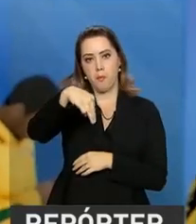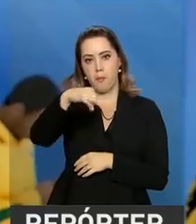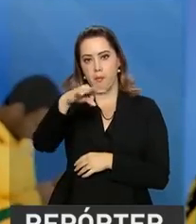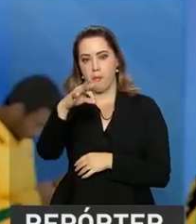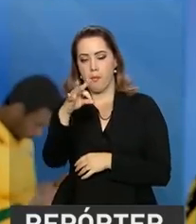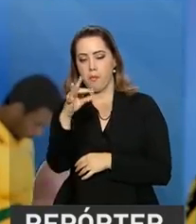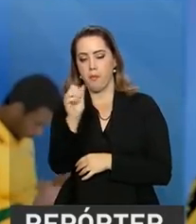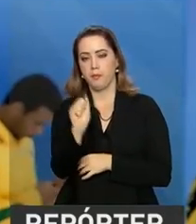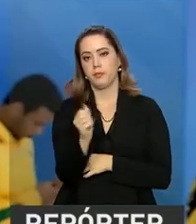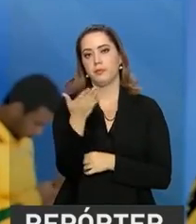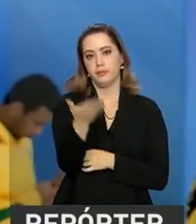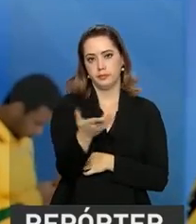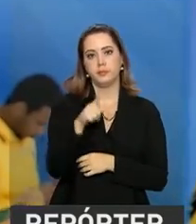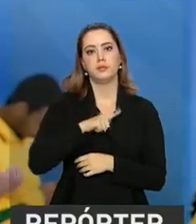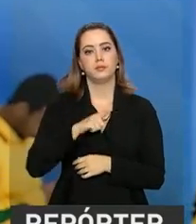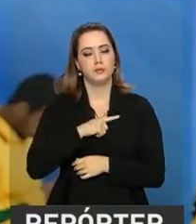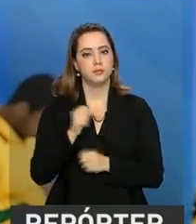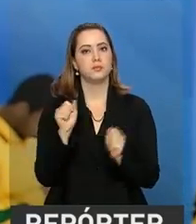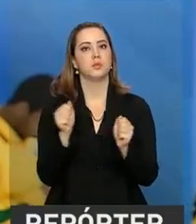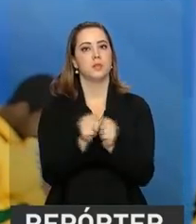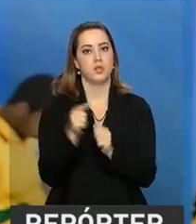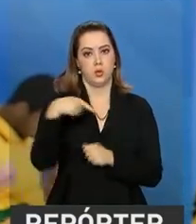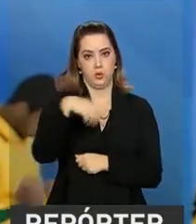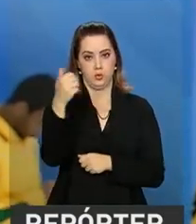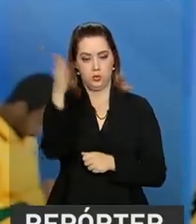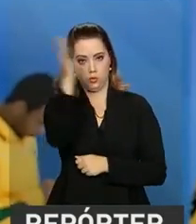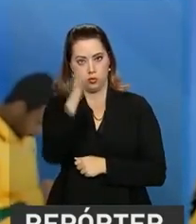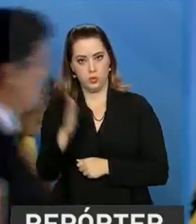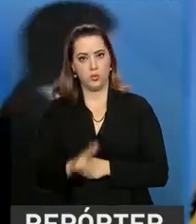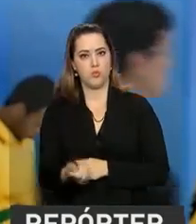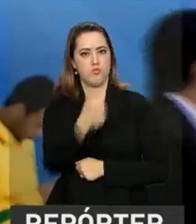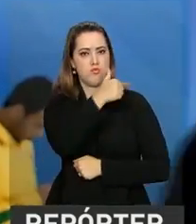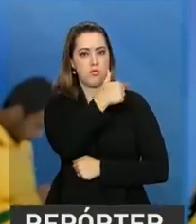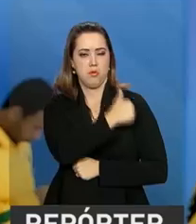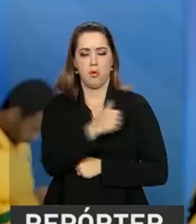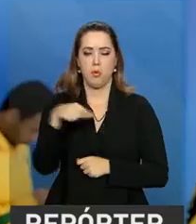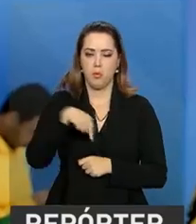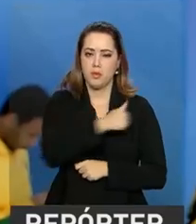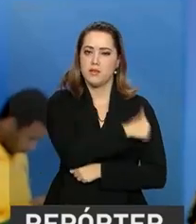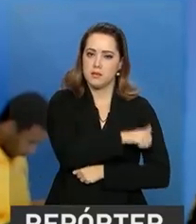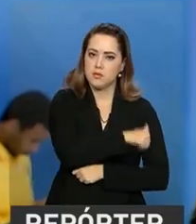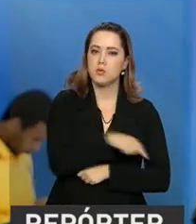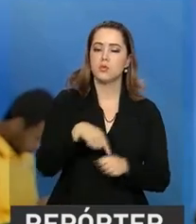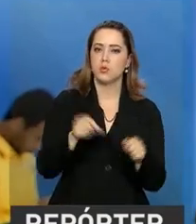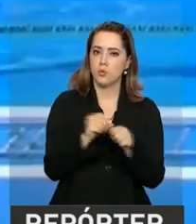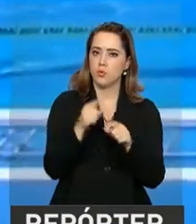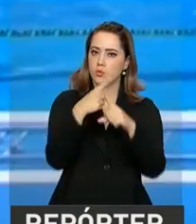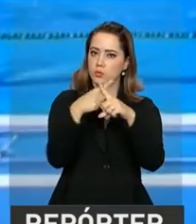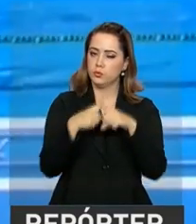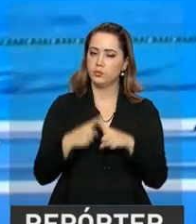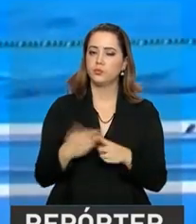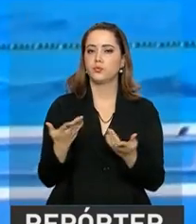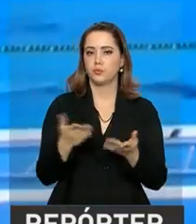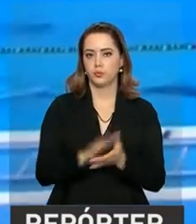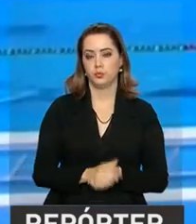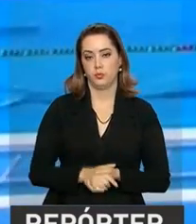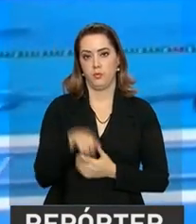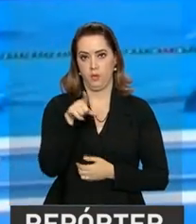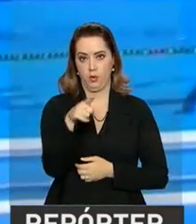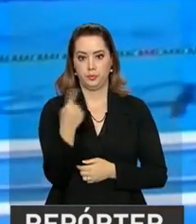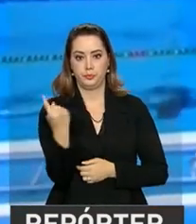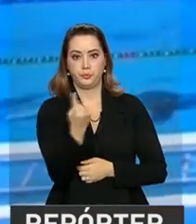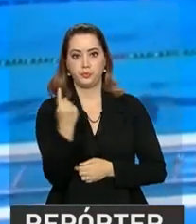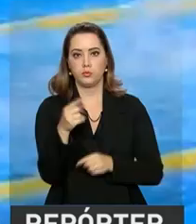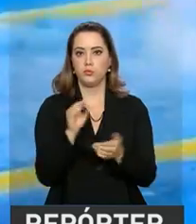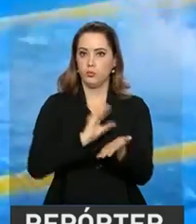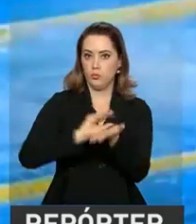top 10 nos Jogos do Rio e tornar o Brasil uma potência olímpica em casa, já que nós tivemos o direito de ter os Jogos aqui. Um dos investimentos foi nas